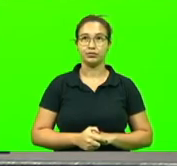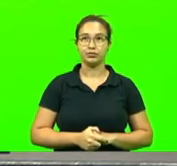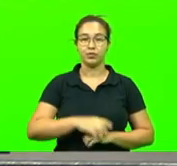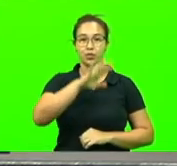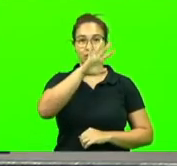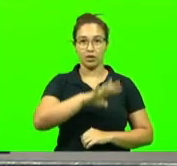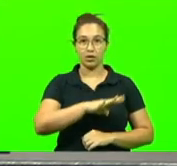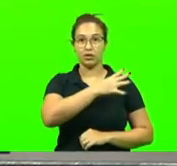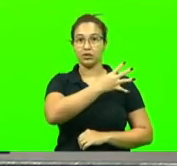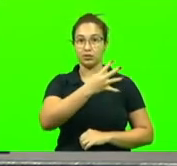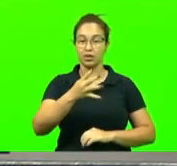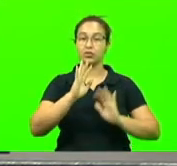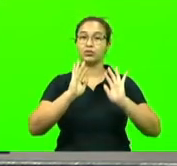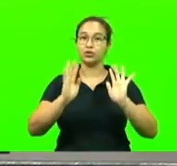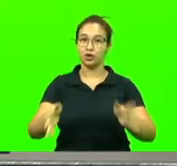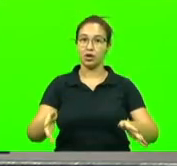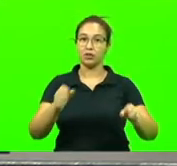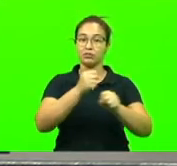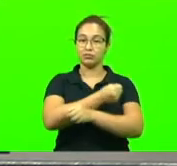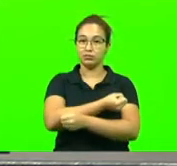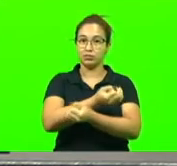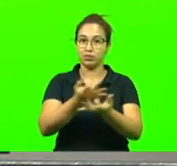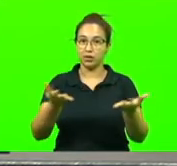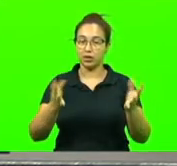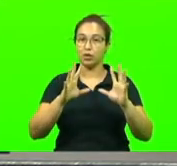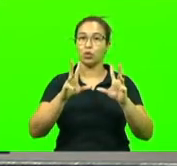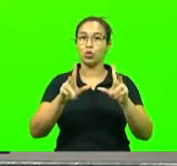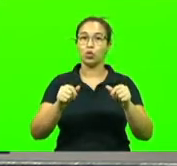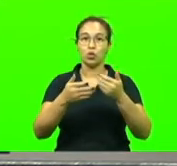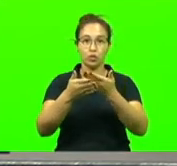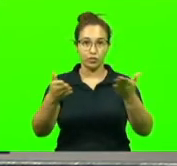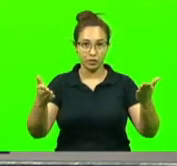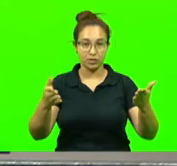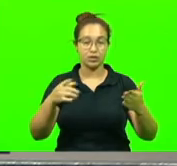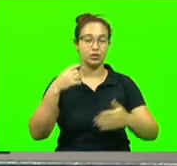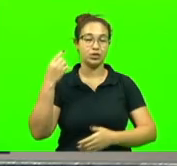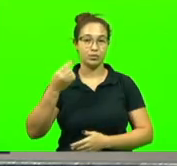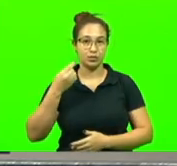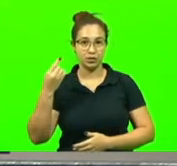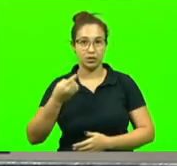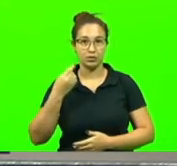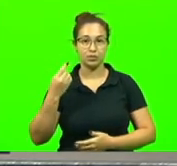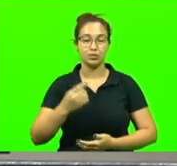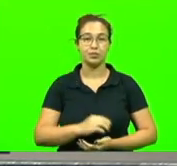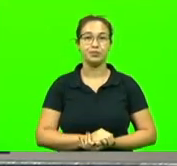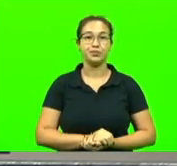foi distribuído a todas as senhoras e todos os senhores deputados.